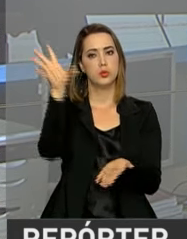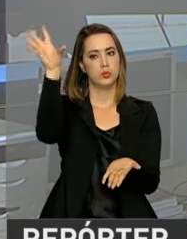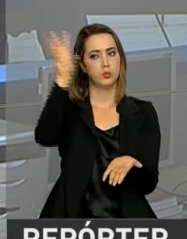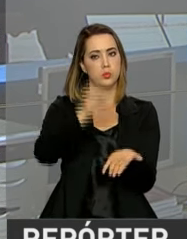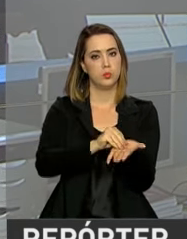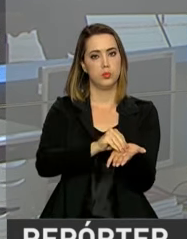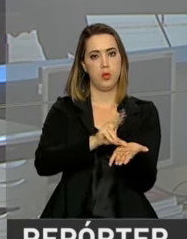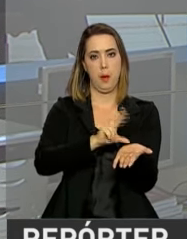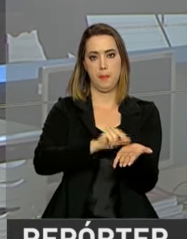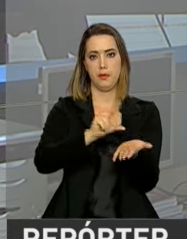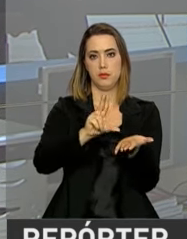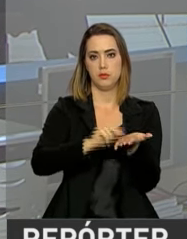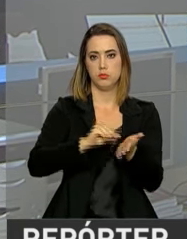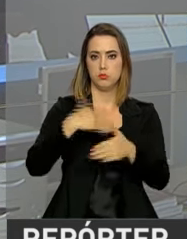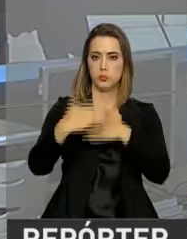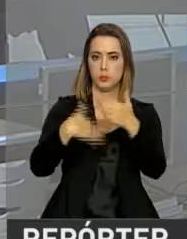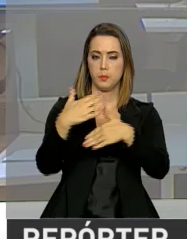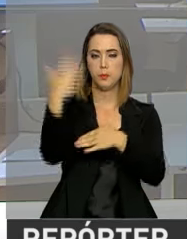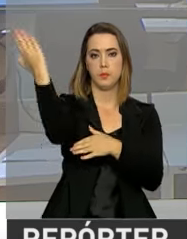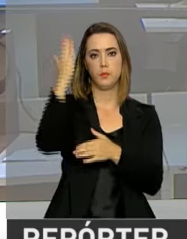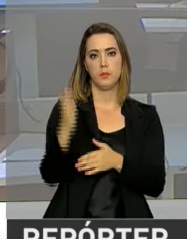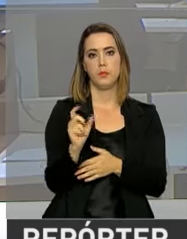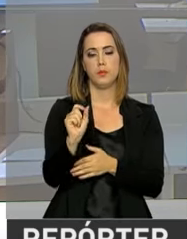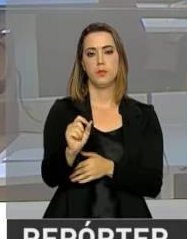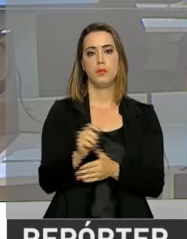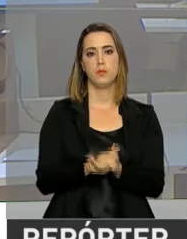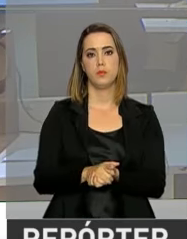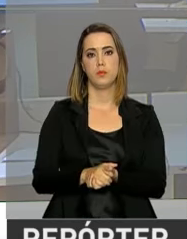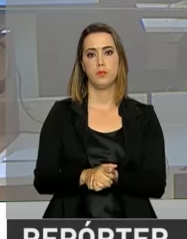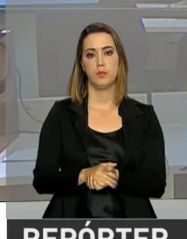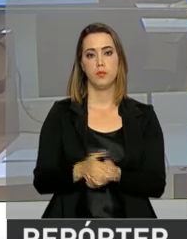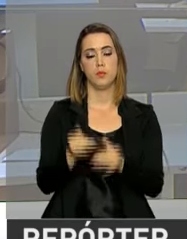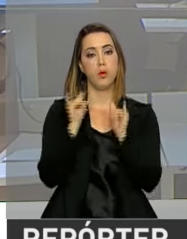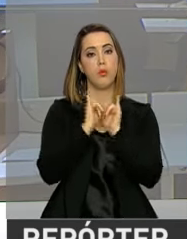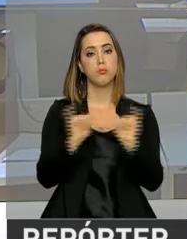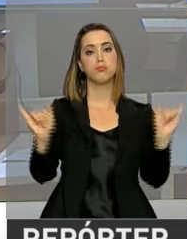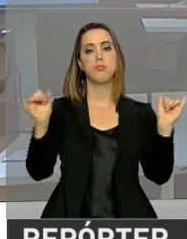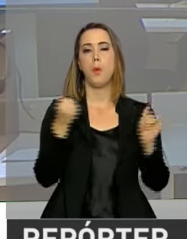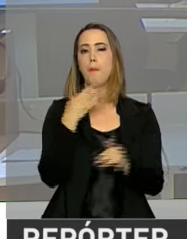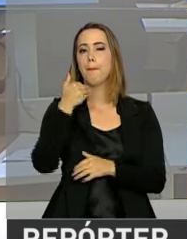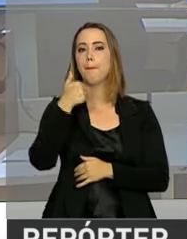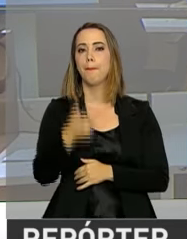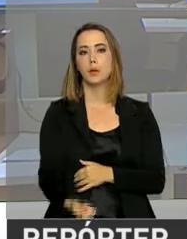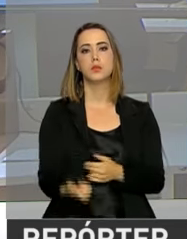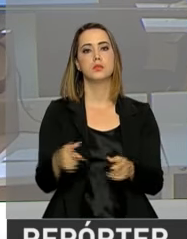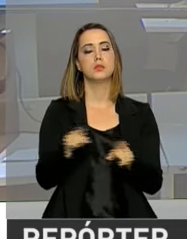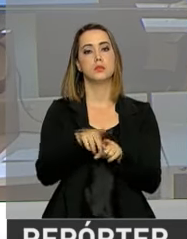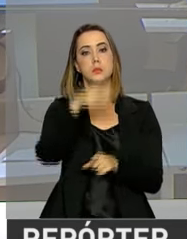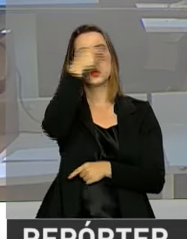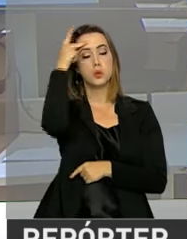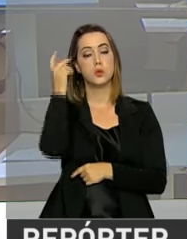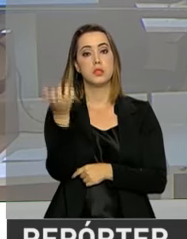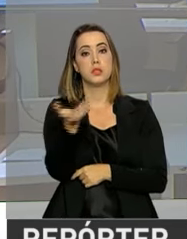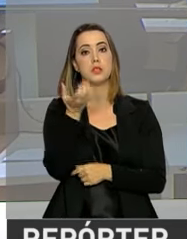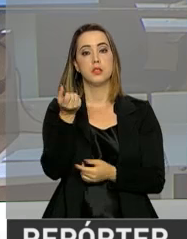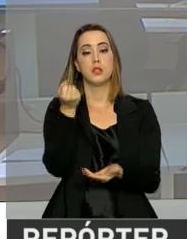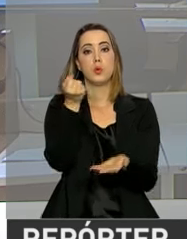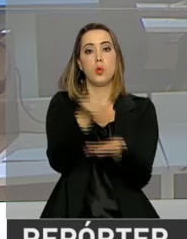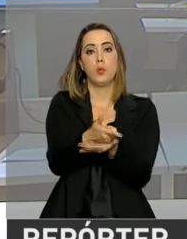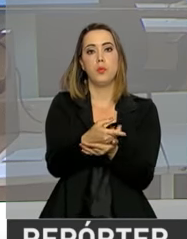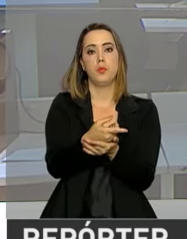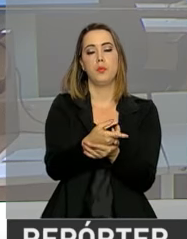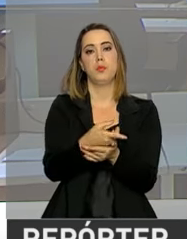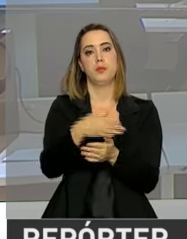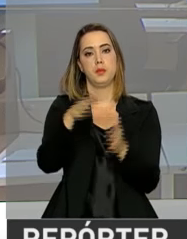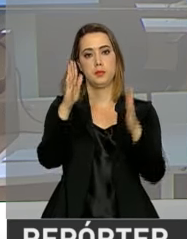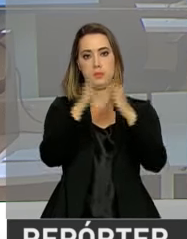Desenvolve Brasil, lançado pelo governo. Eu vou dar agora uma boa notícia para quem quer comprar um imóvel próprio. A